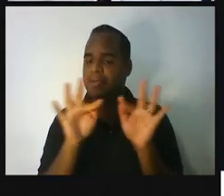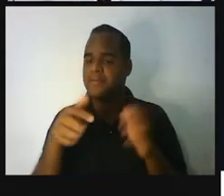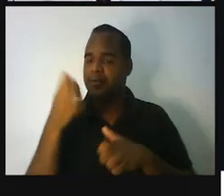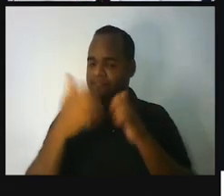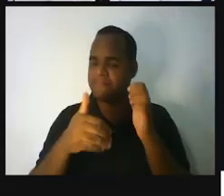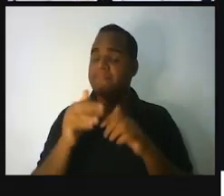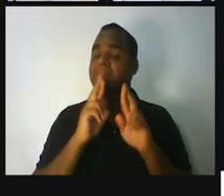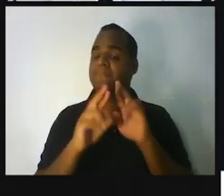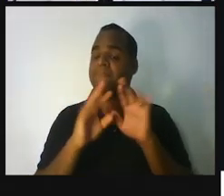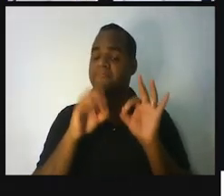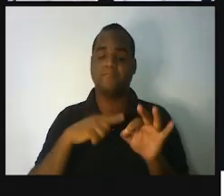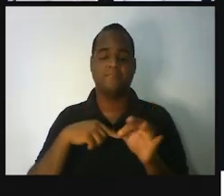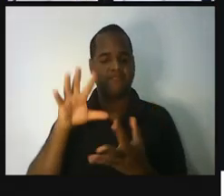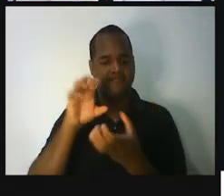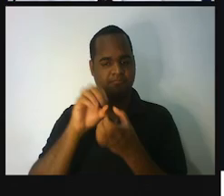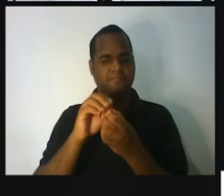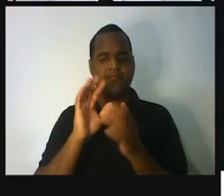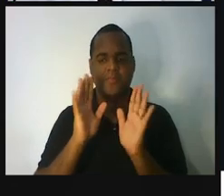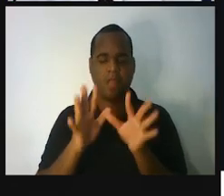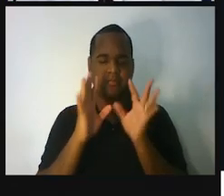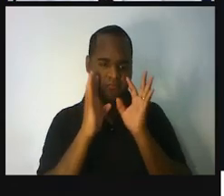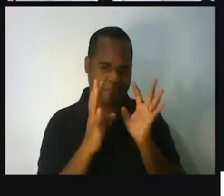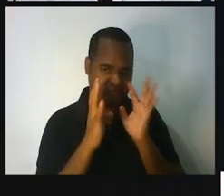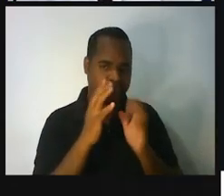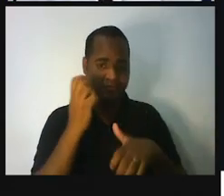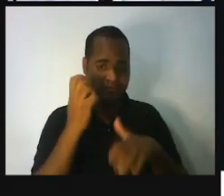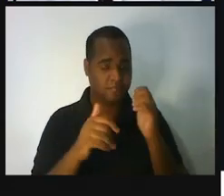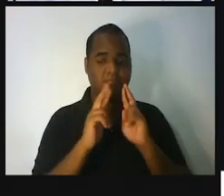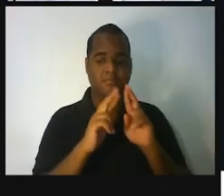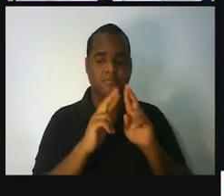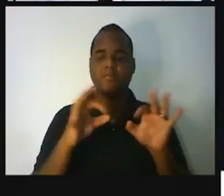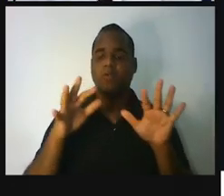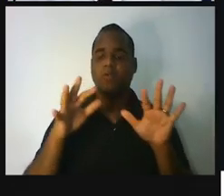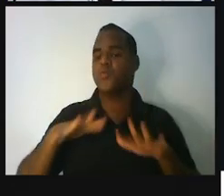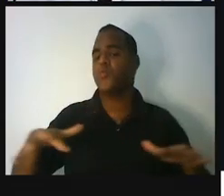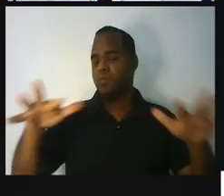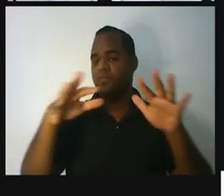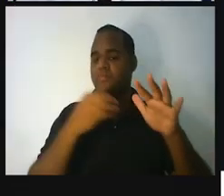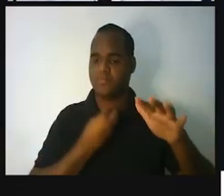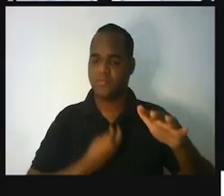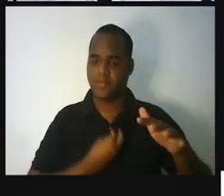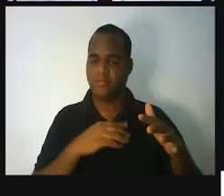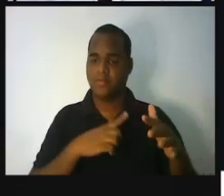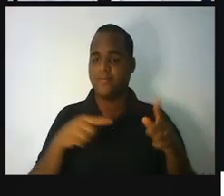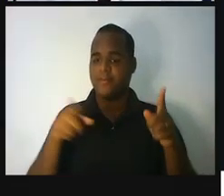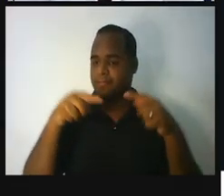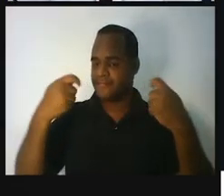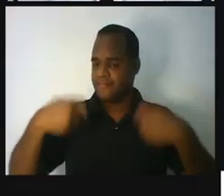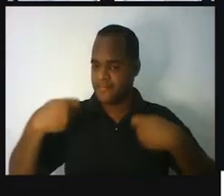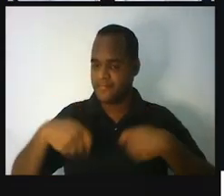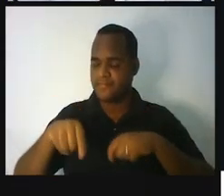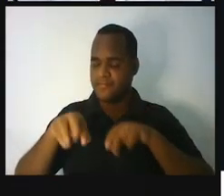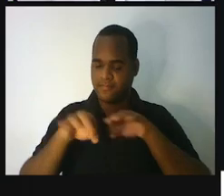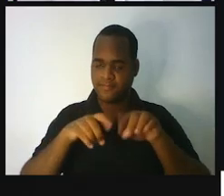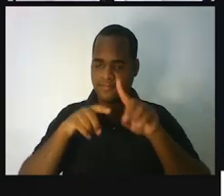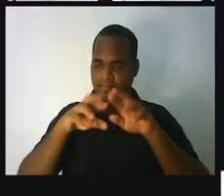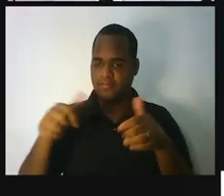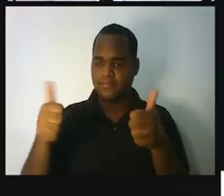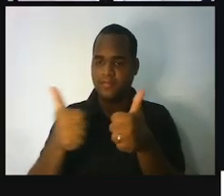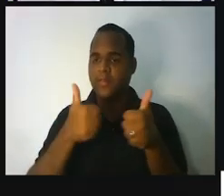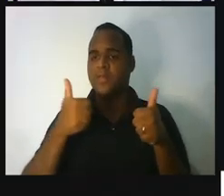e você já deve ter ouvido como resposta que a matemática está em toda parte, e por isso precisamos estudar ela. De